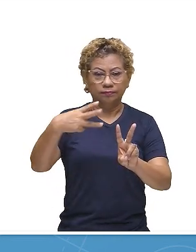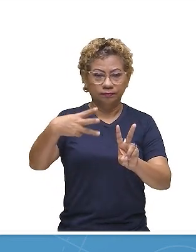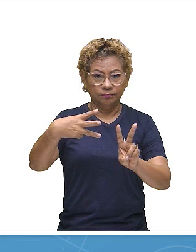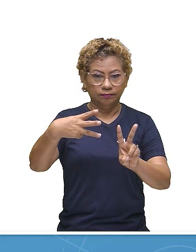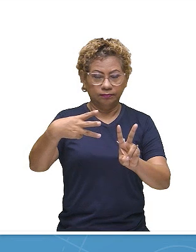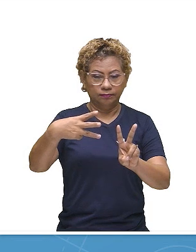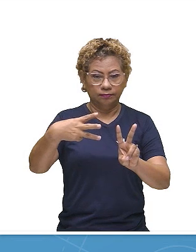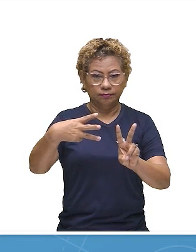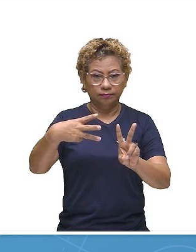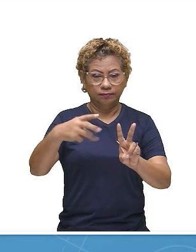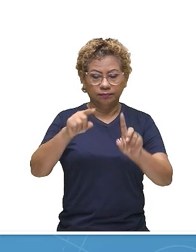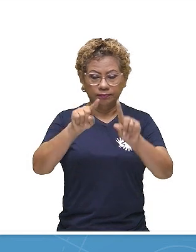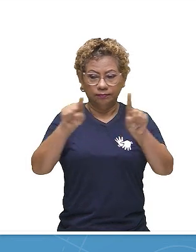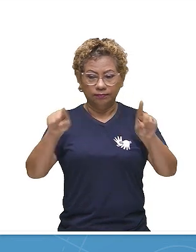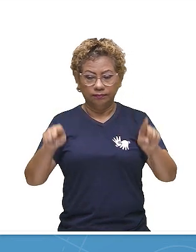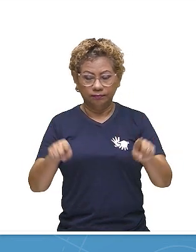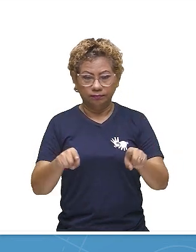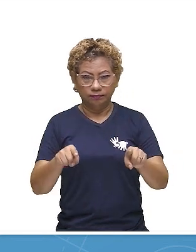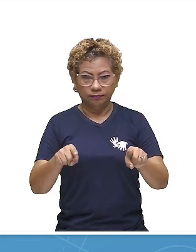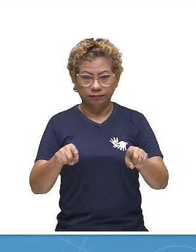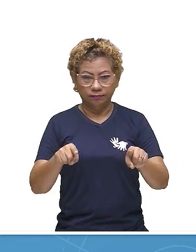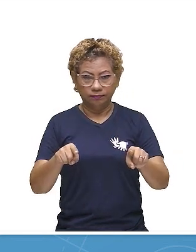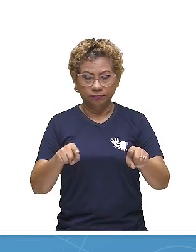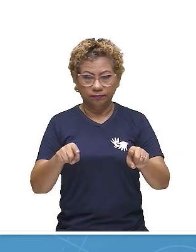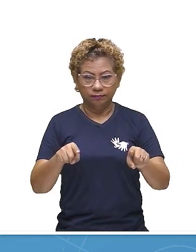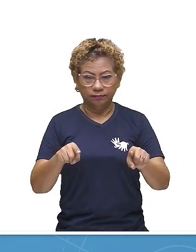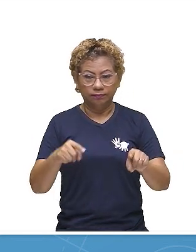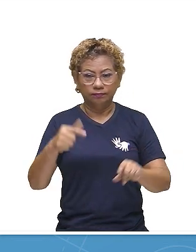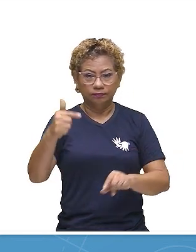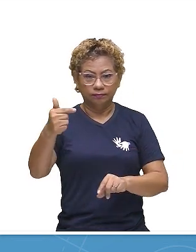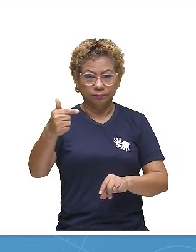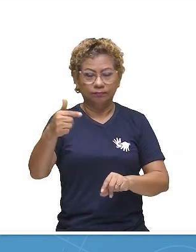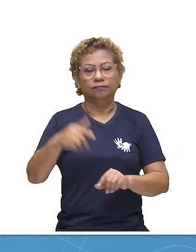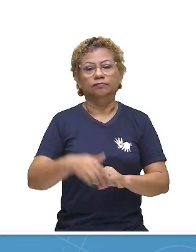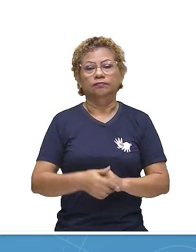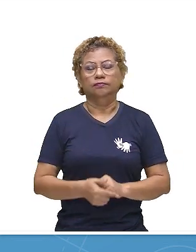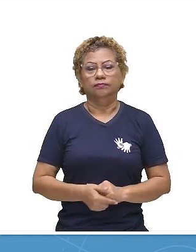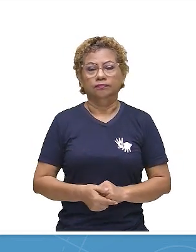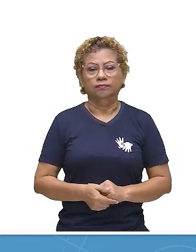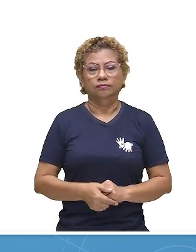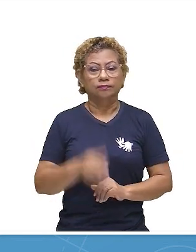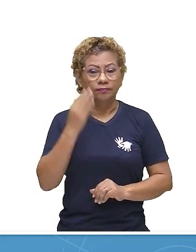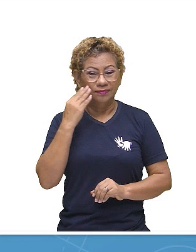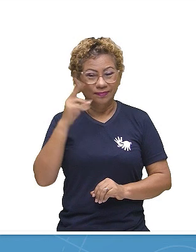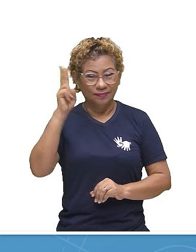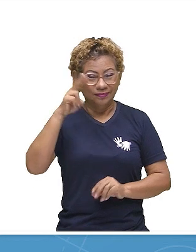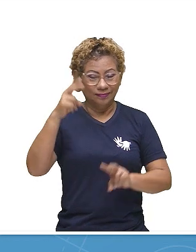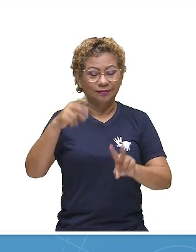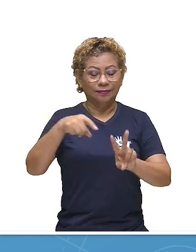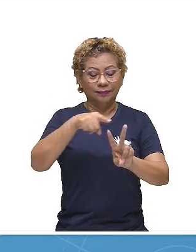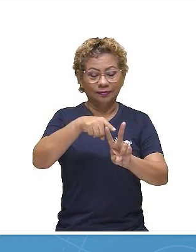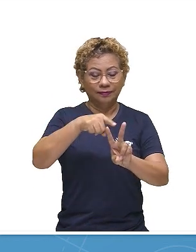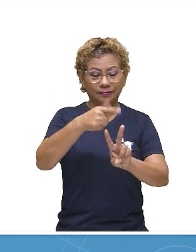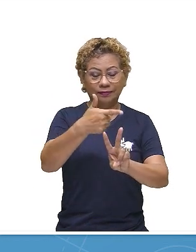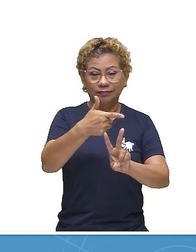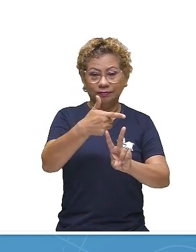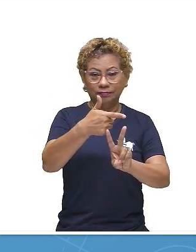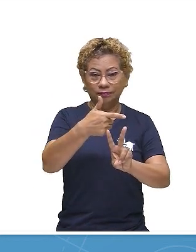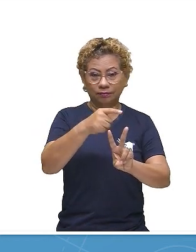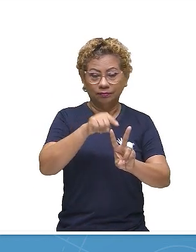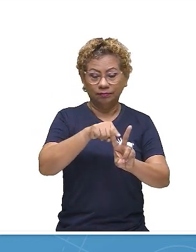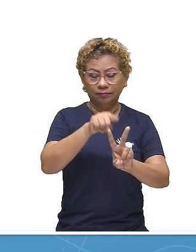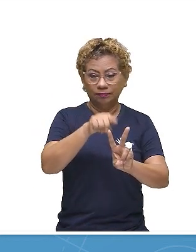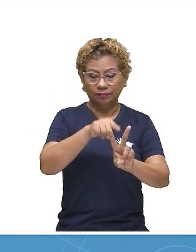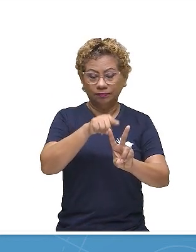e tudo isso daqui está elevado ao quadrado. Lembrando que aqui, bem aqui, existe um índice, né, que